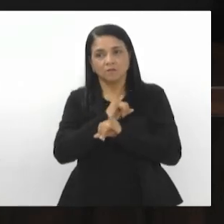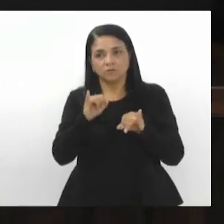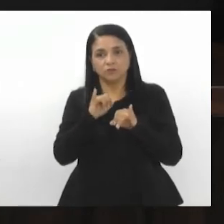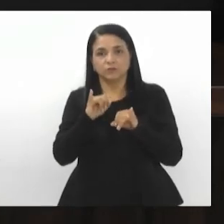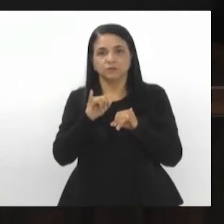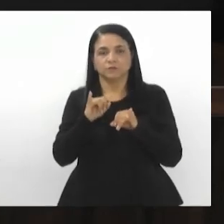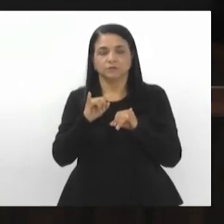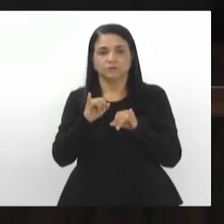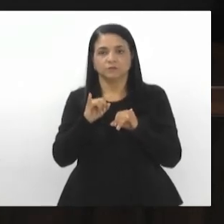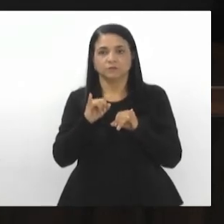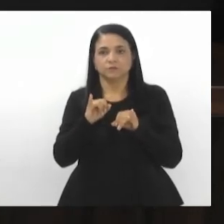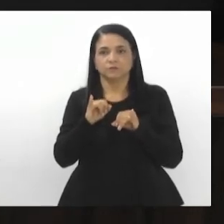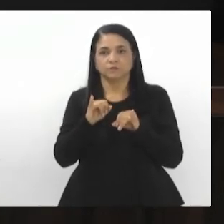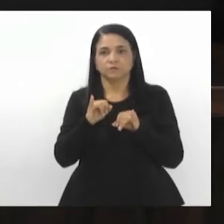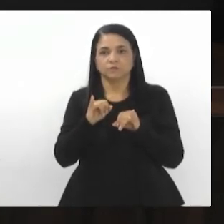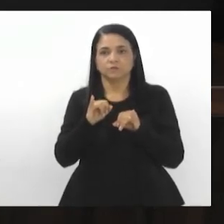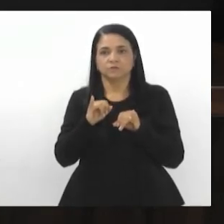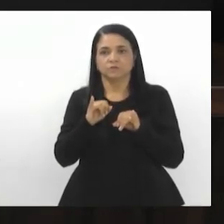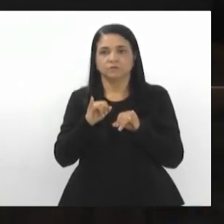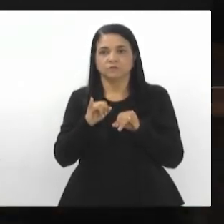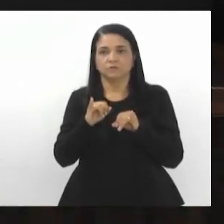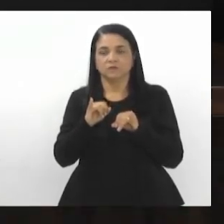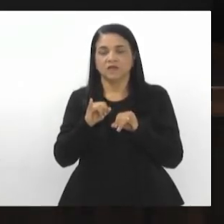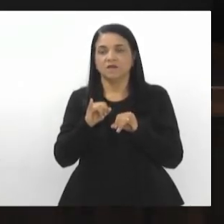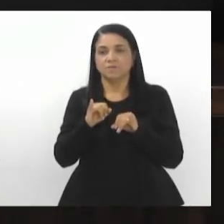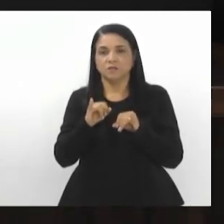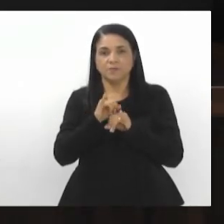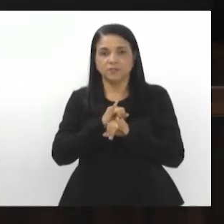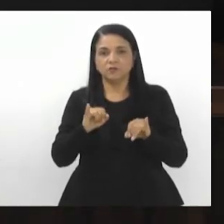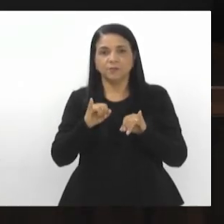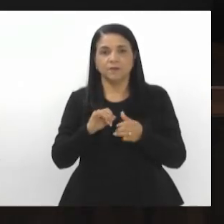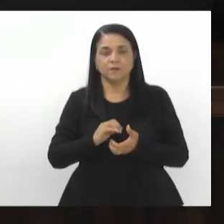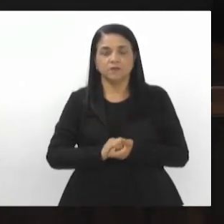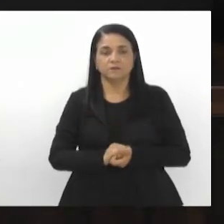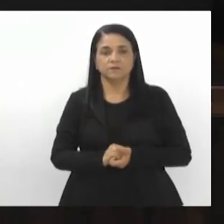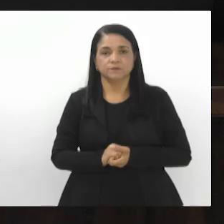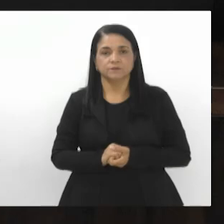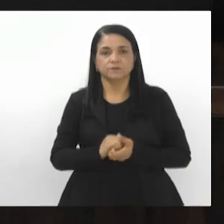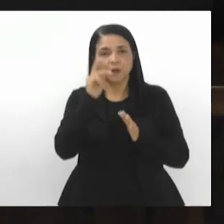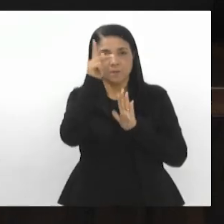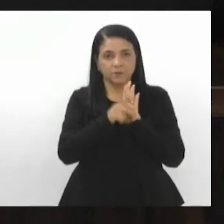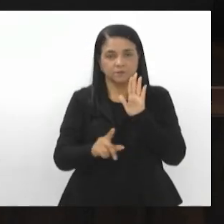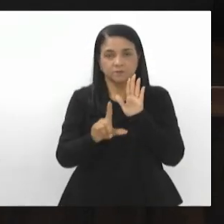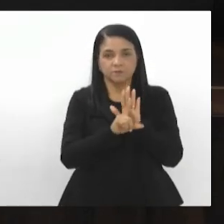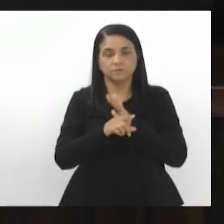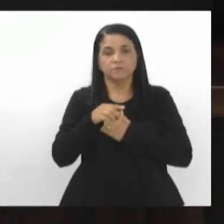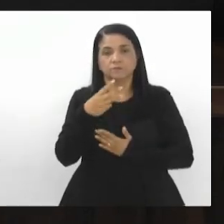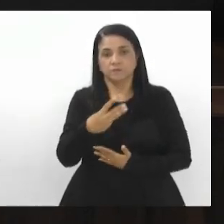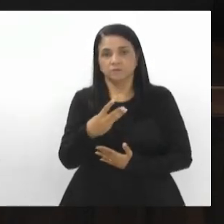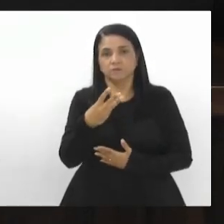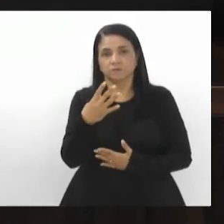Anuncio. Marquinhos abriu tudo aqui, ó. Anuncio. Projeto de lei número